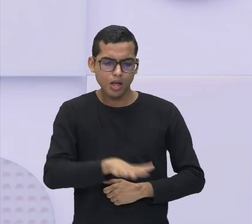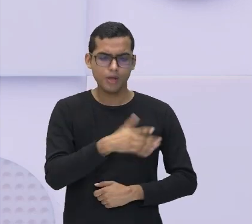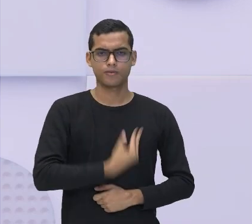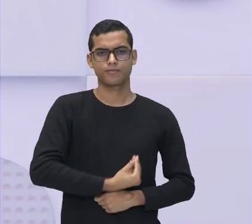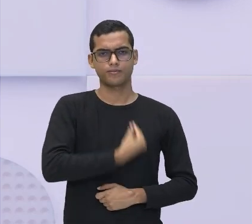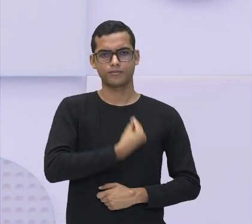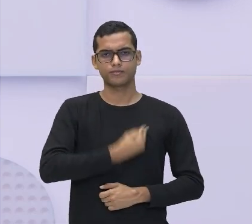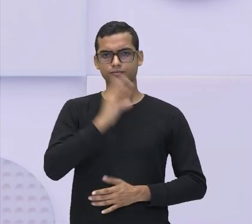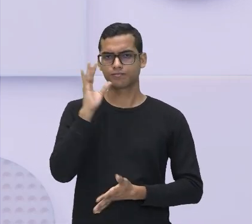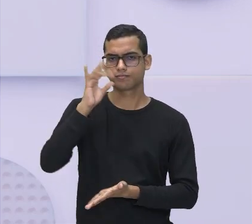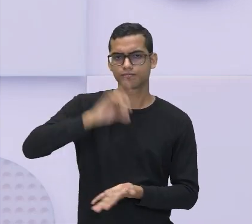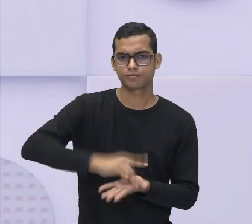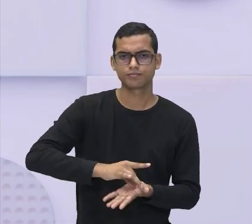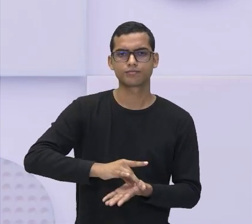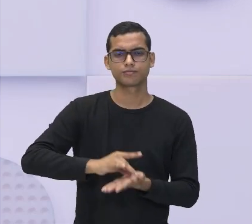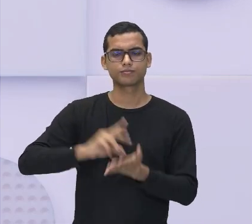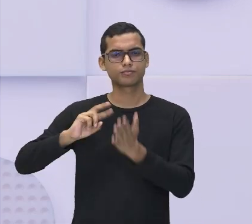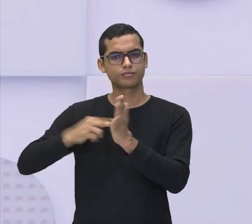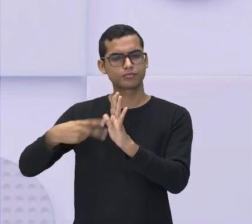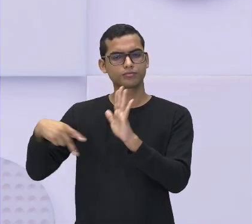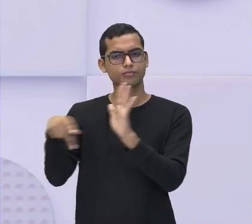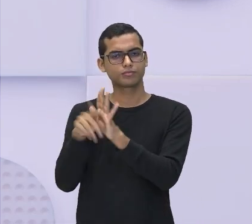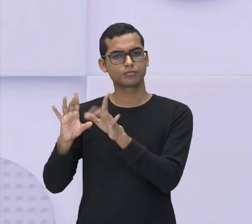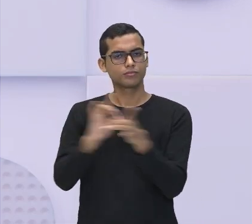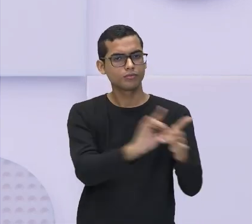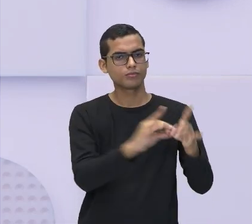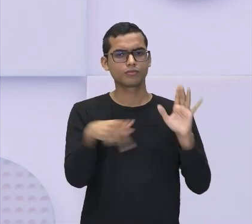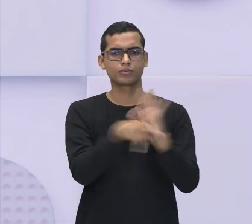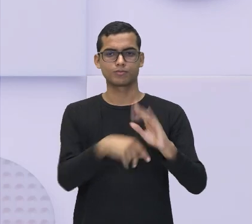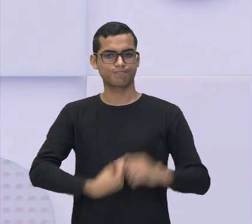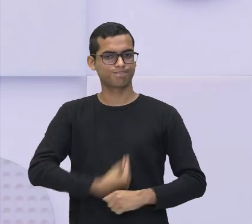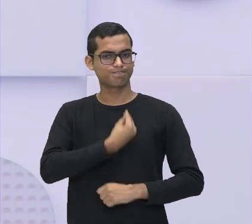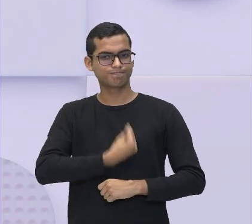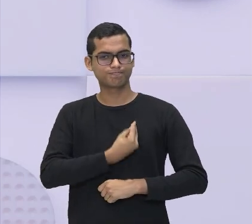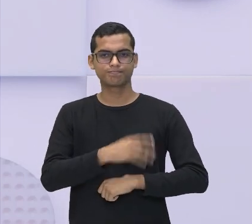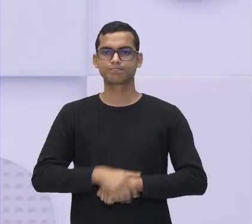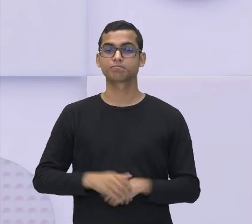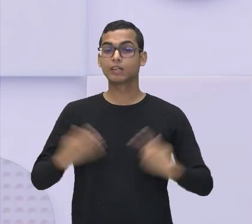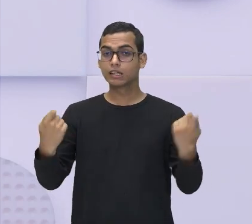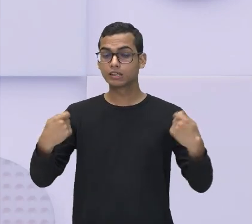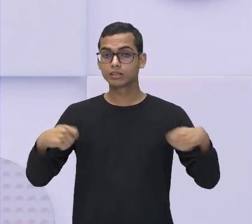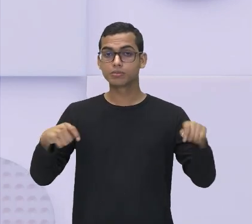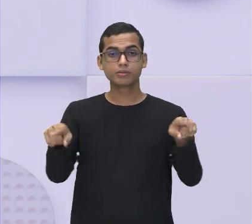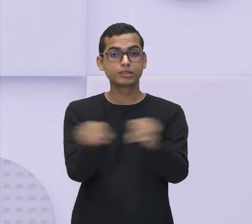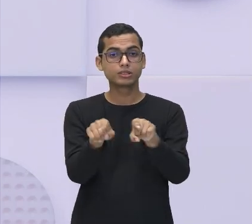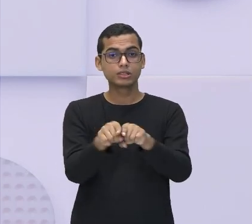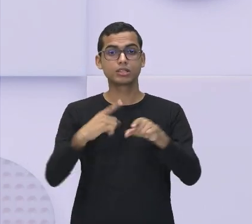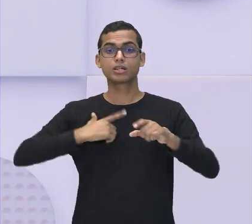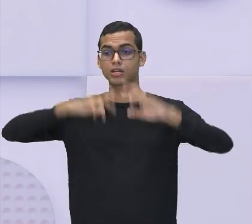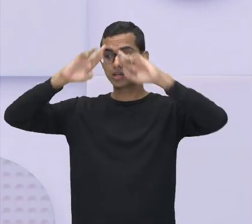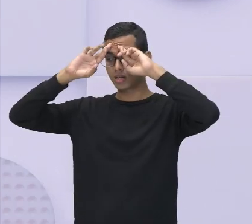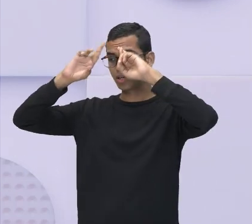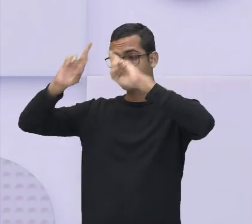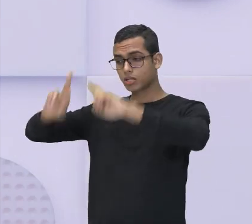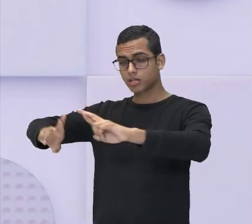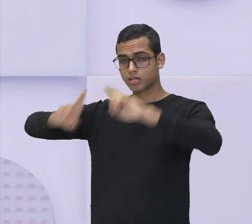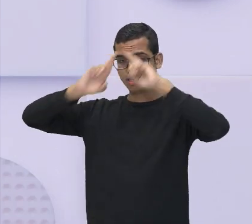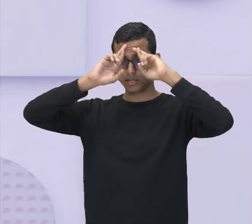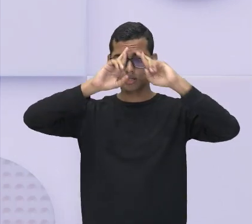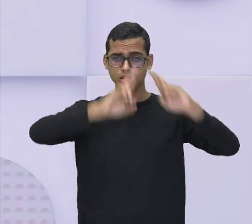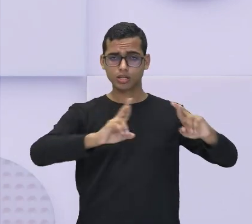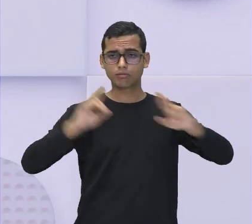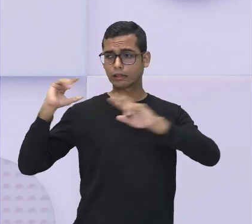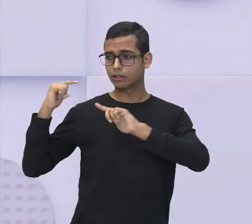existência, de significado para a vida. E respeitar essa tradição religiosa requer respeitar